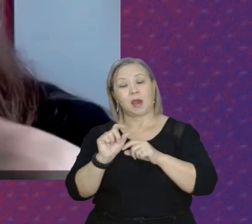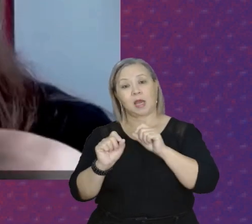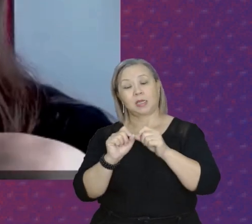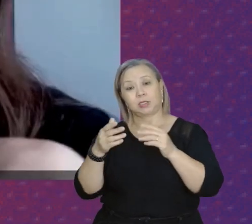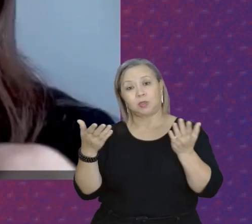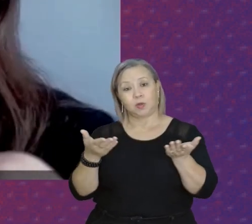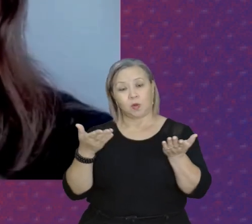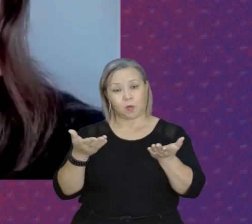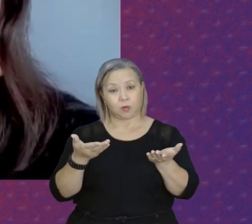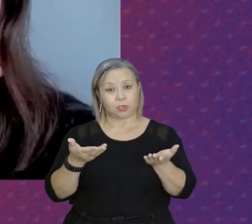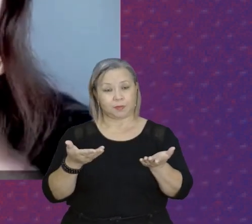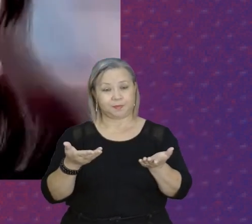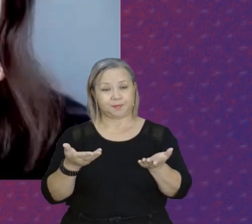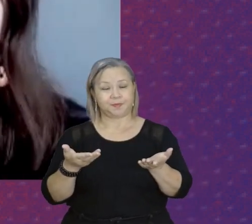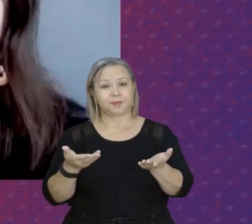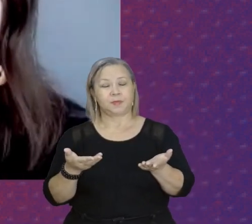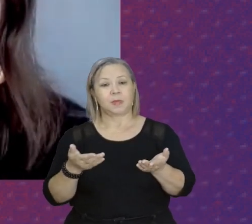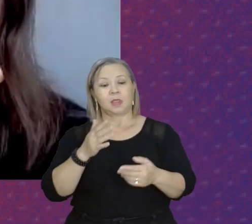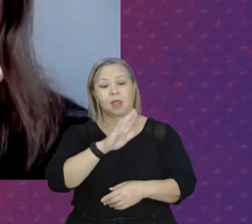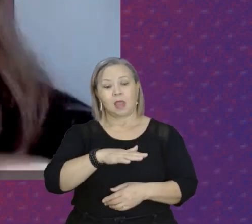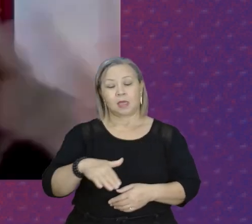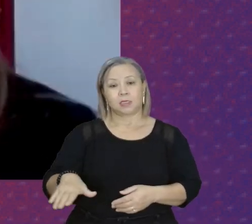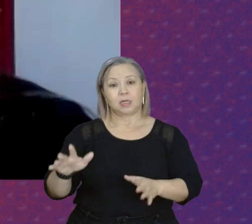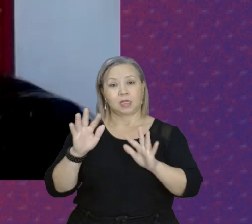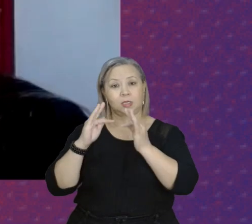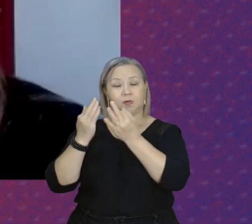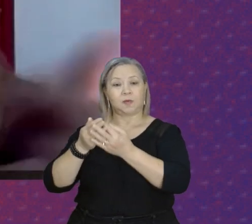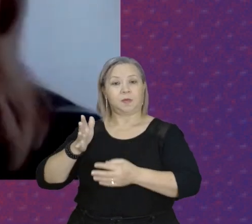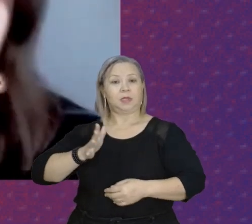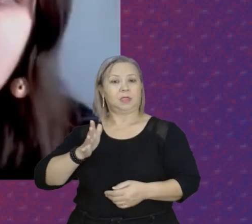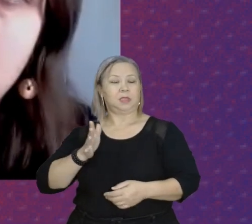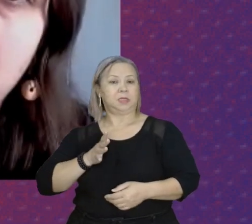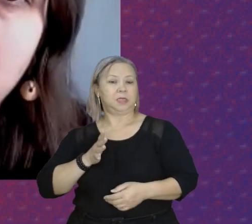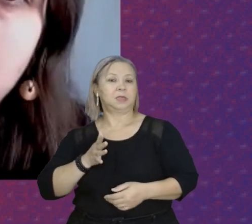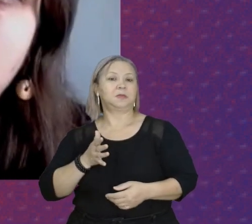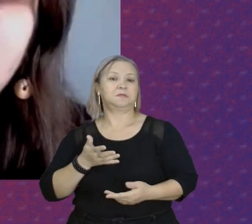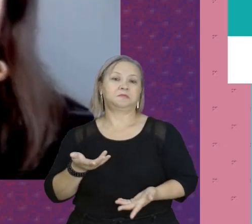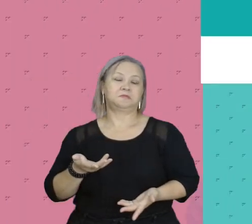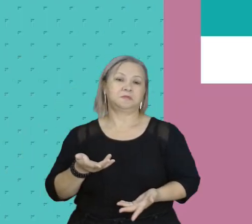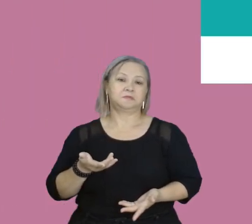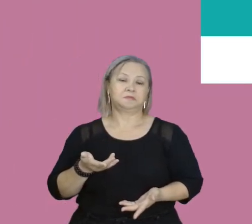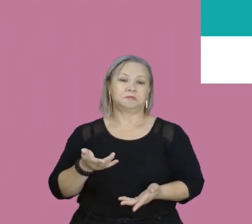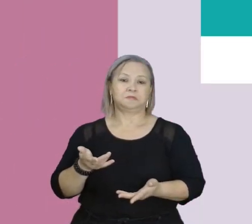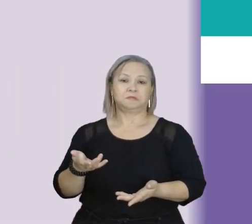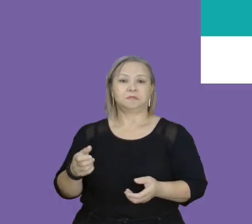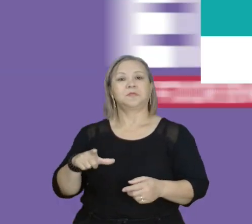hoje as crianças de famílias mais ricas tenham mais acesso à creche do que as crianças de famílias pobres.